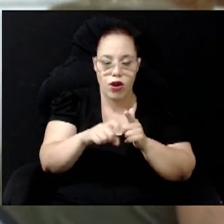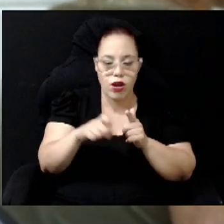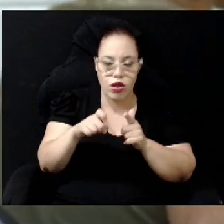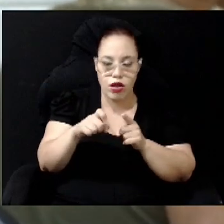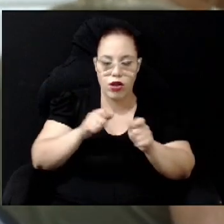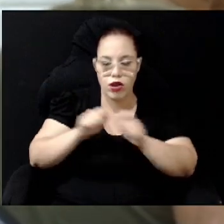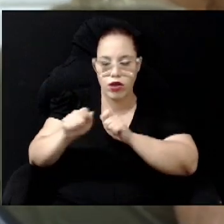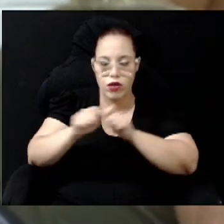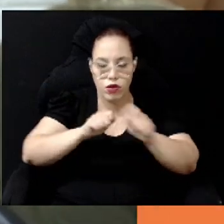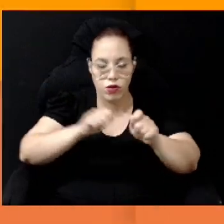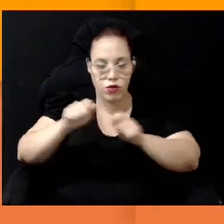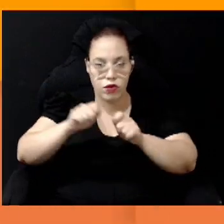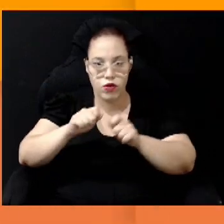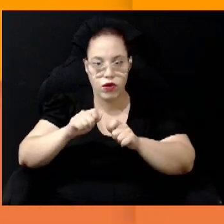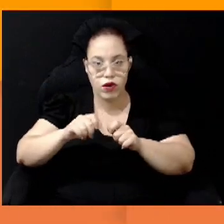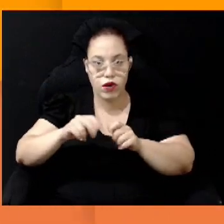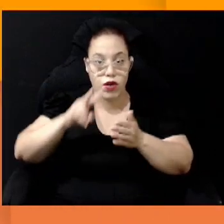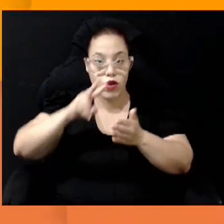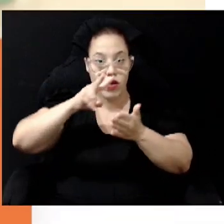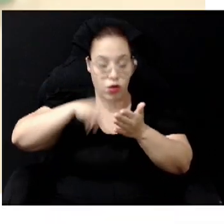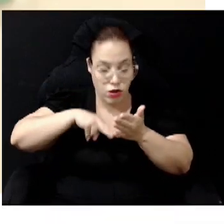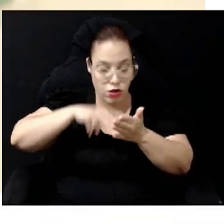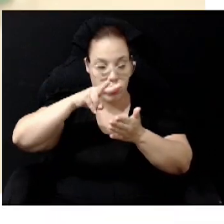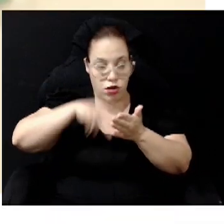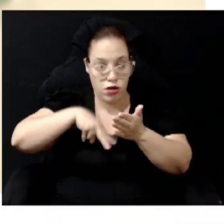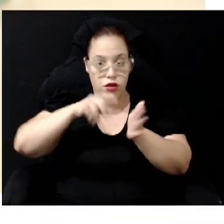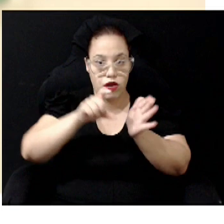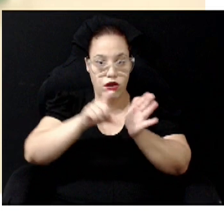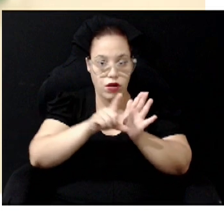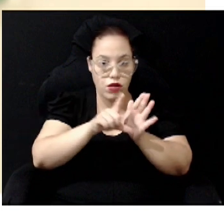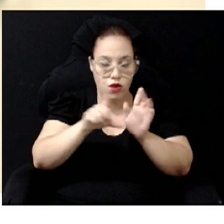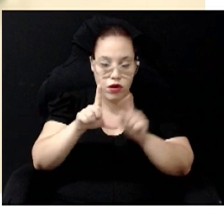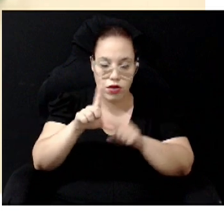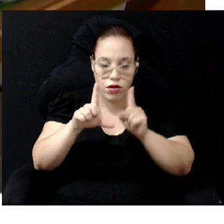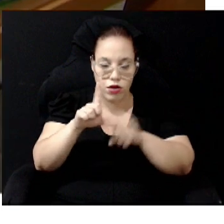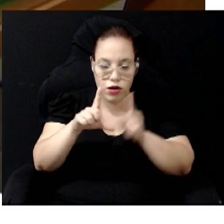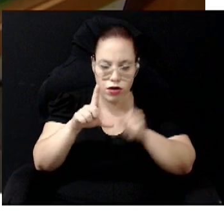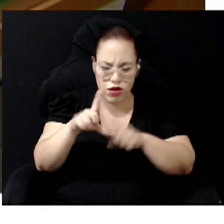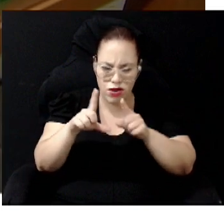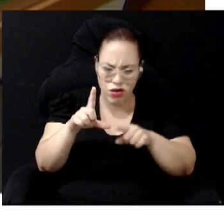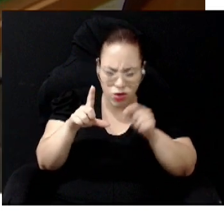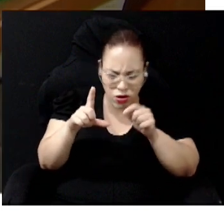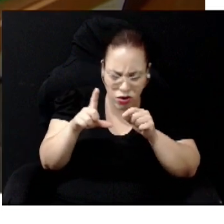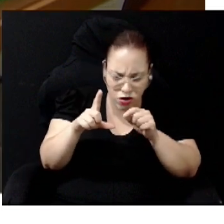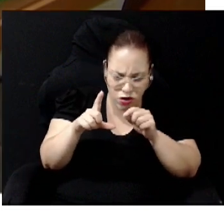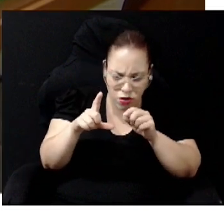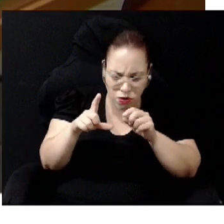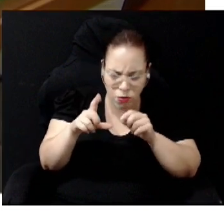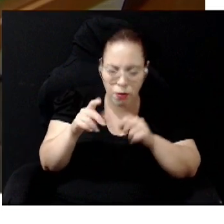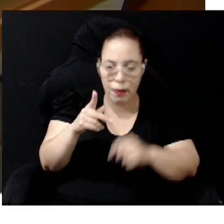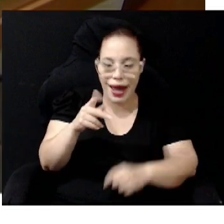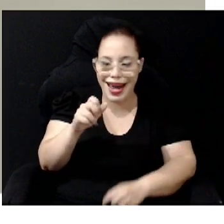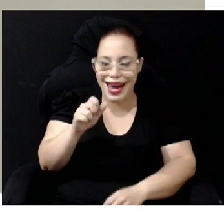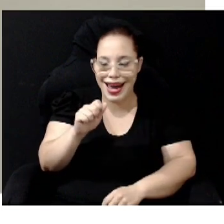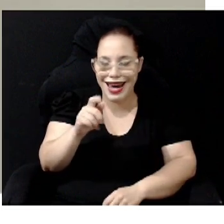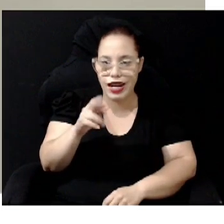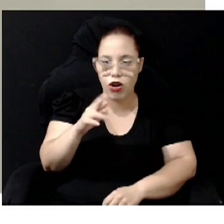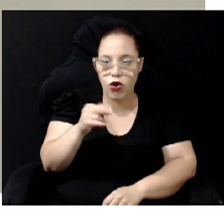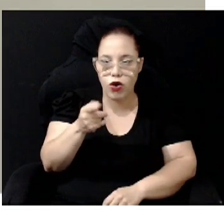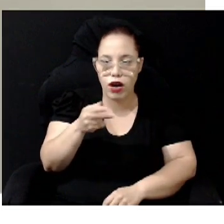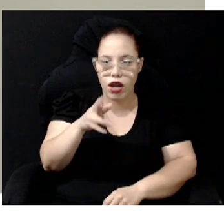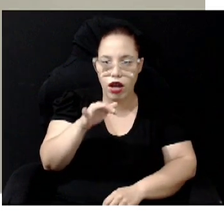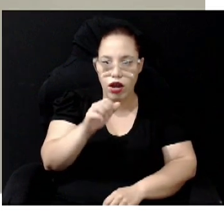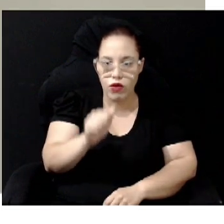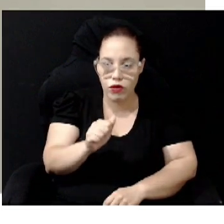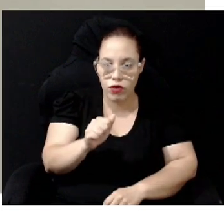isso e vai tentar ler essas letras. Então, às vezes, a gente tem um trabalho meio de paleografia e vai também, eu brinco que às vezes tem um pouco